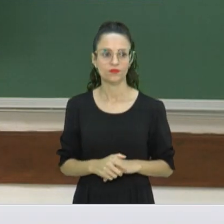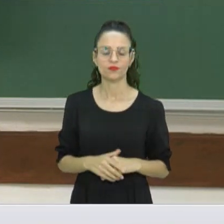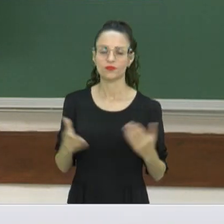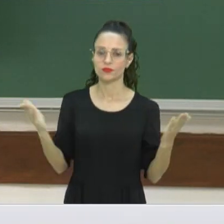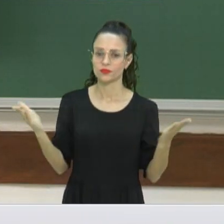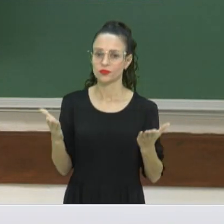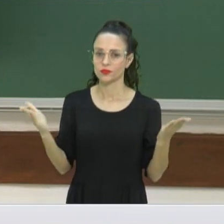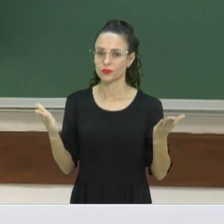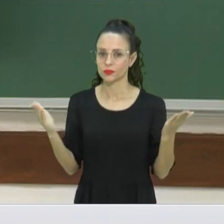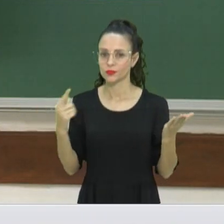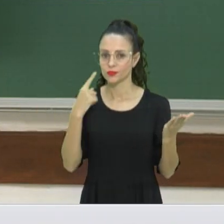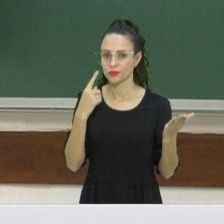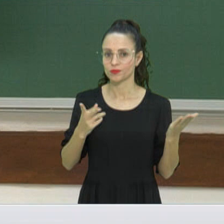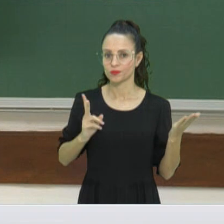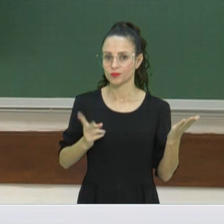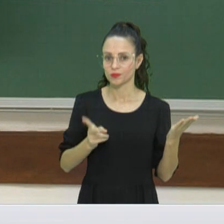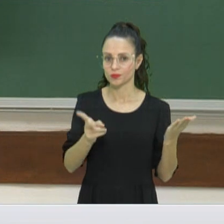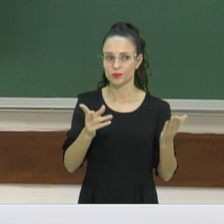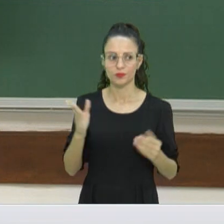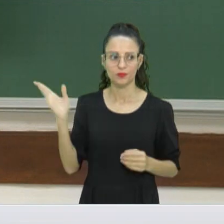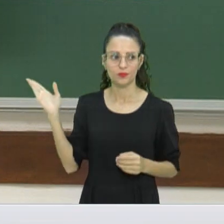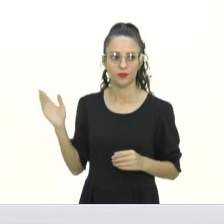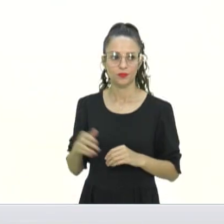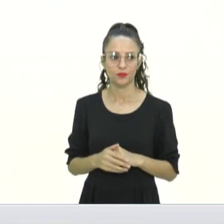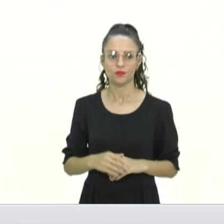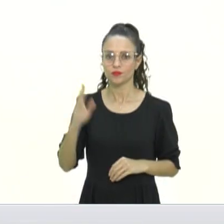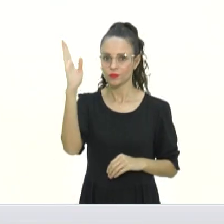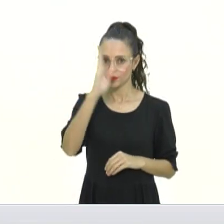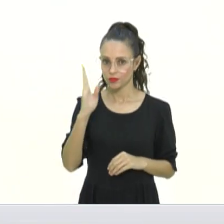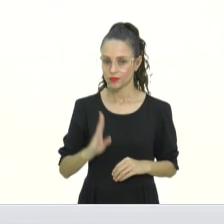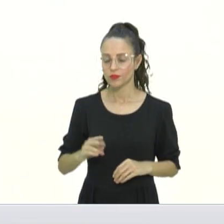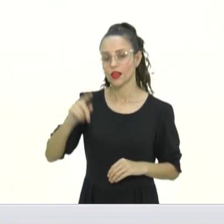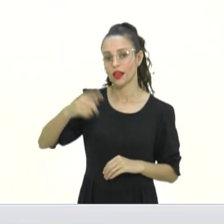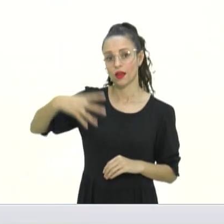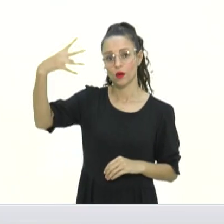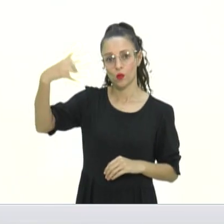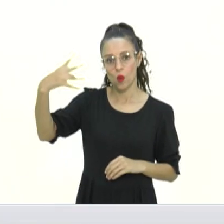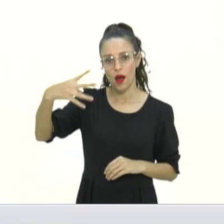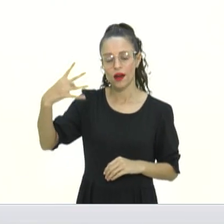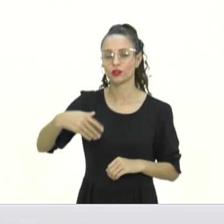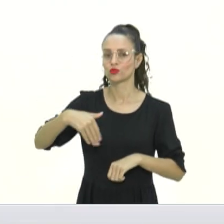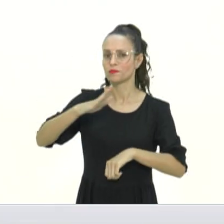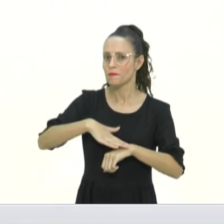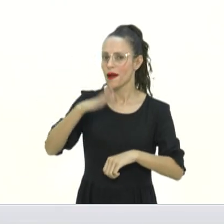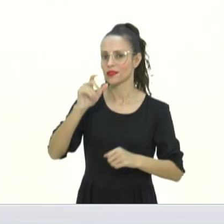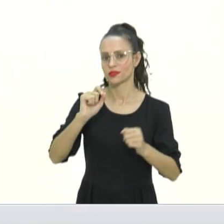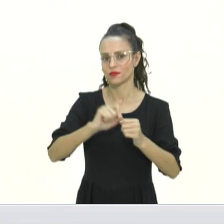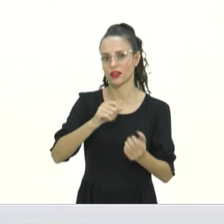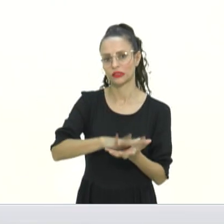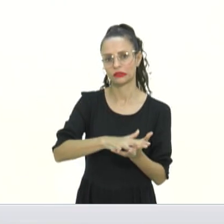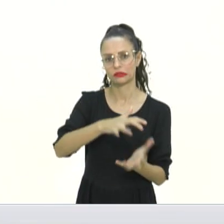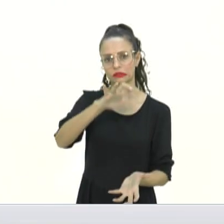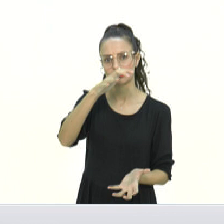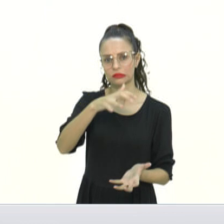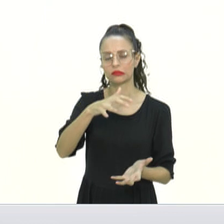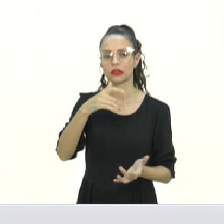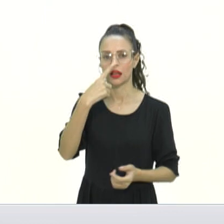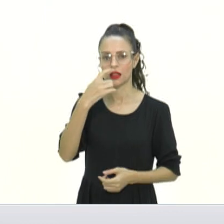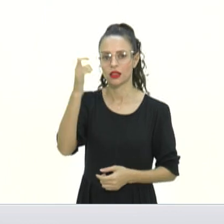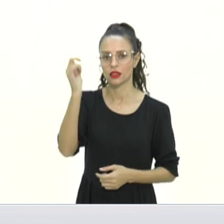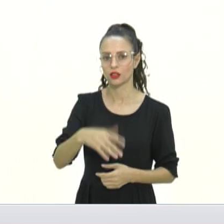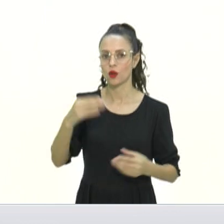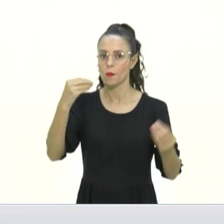Agora vamos lá dar sequência aqui. O Brasil é o quarto maior produtor de lixo plástico